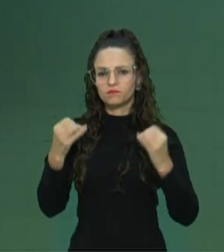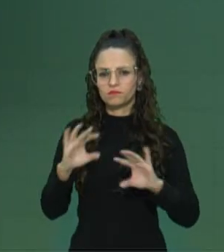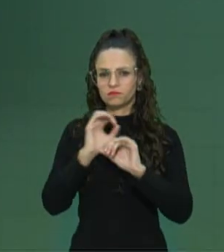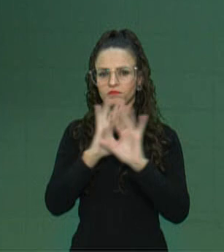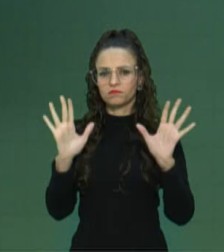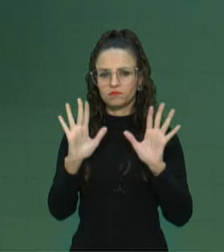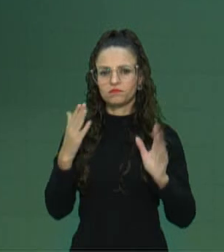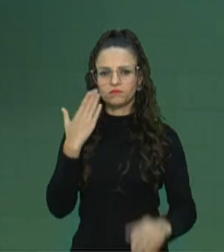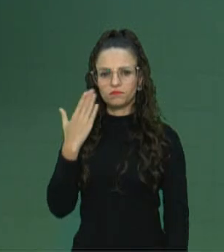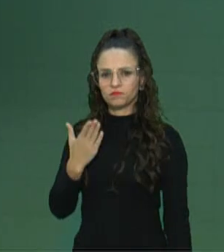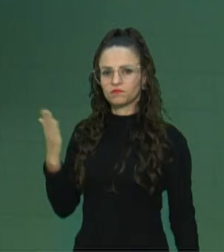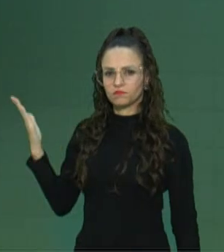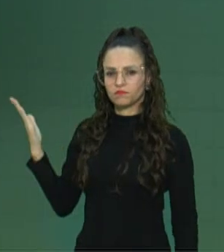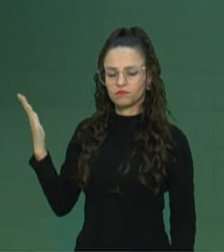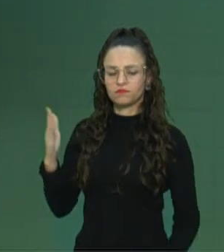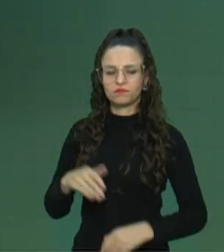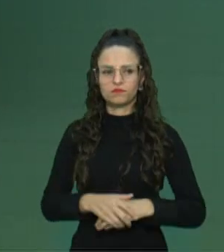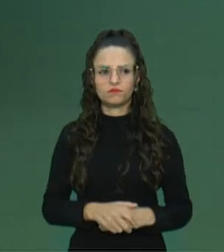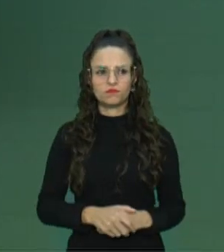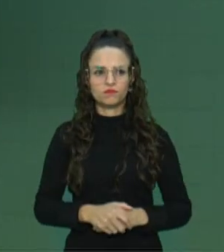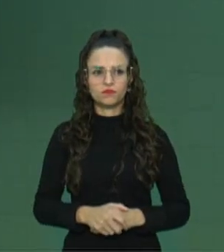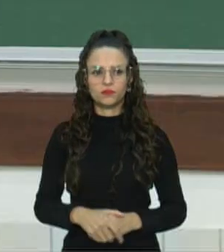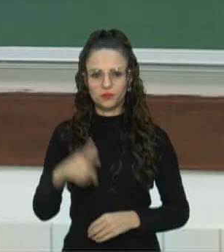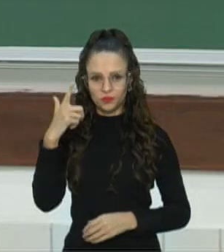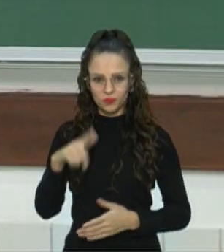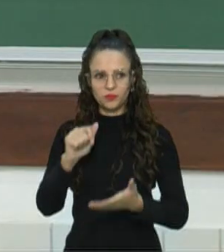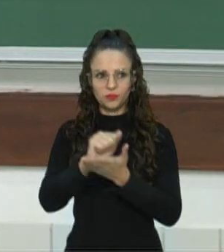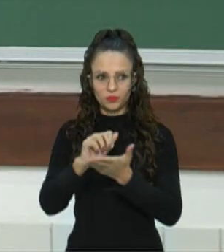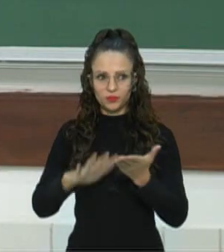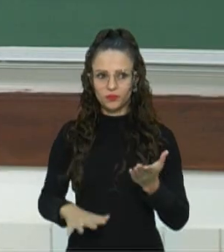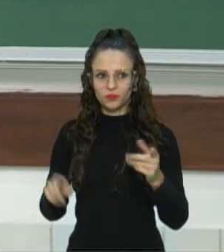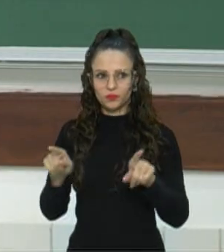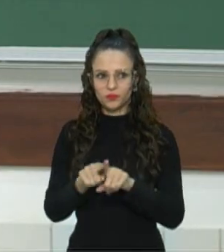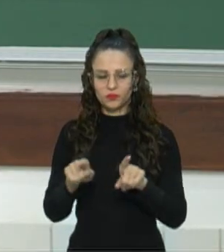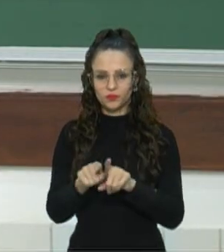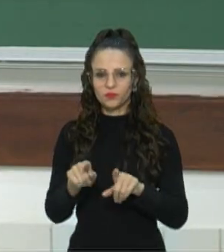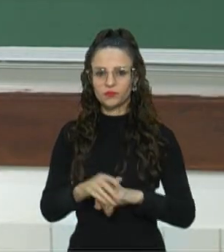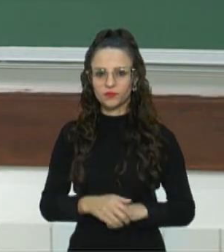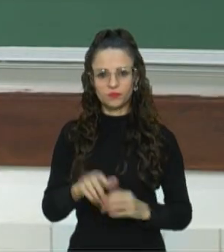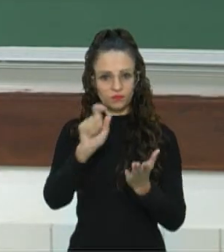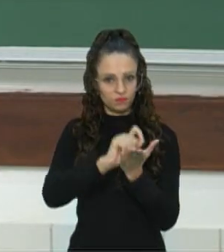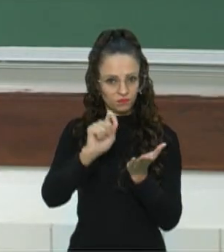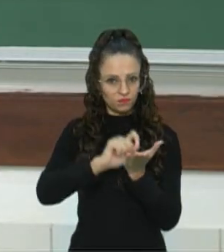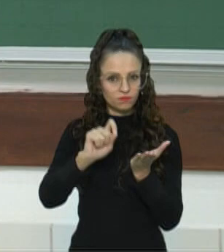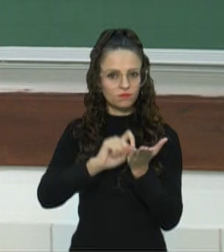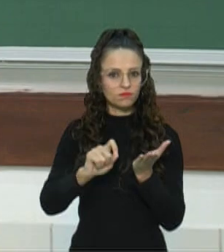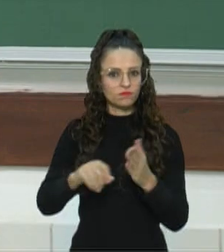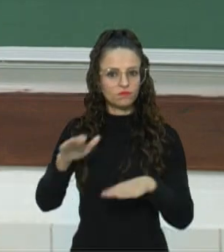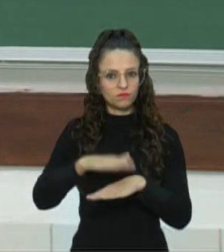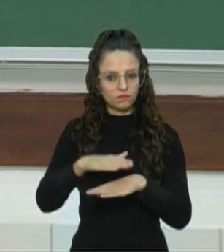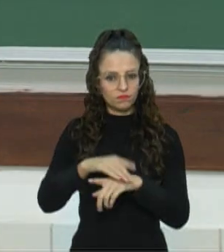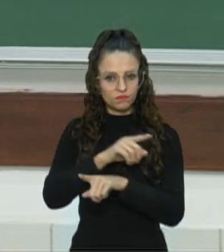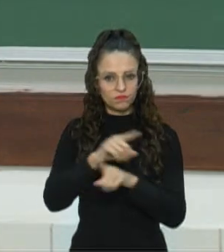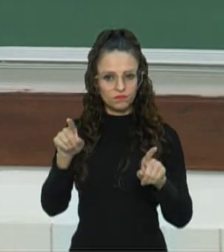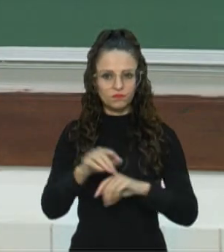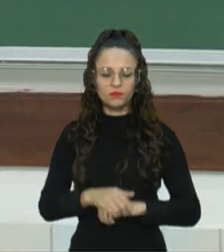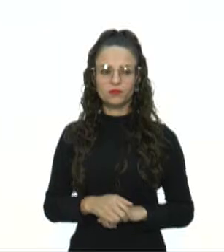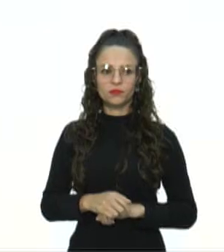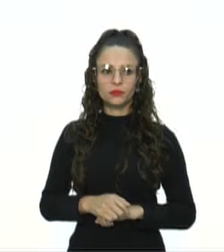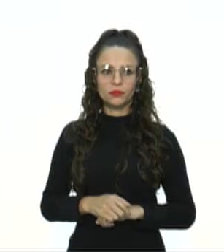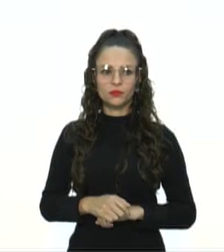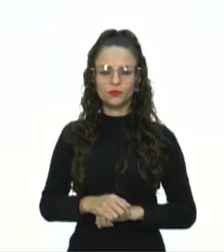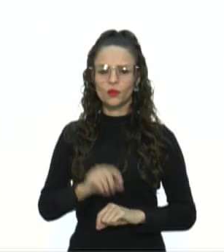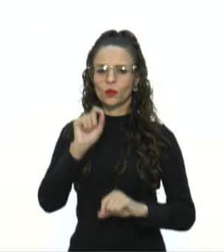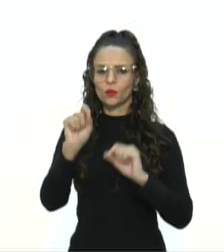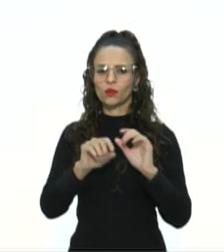essa técnica do Aikido. Mais uma atividade também descritiva, né? Então continua nas suas anotações, lá fala o seguinte: